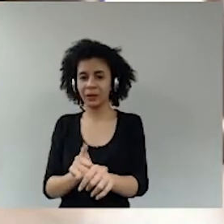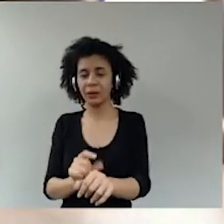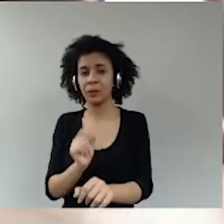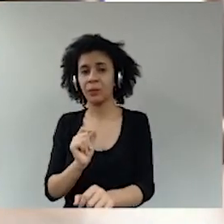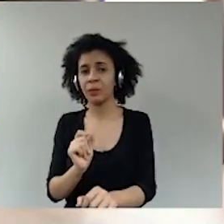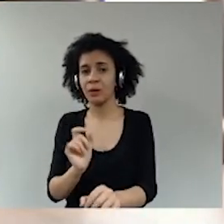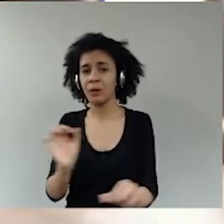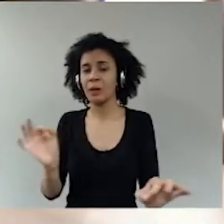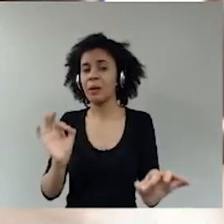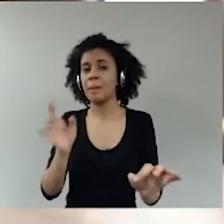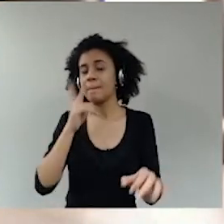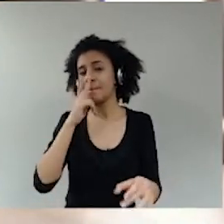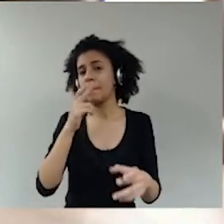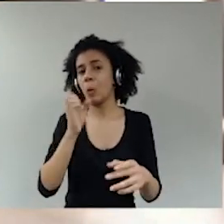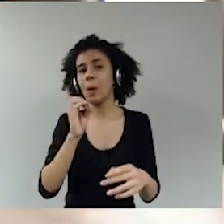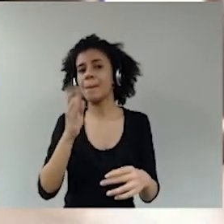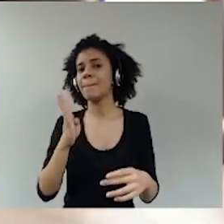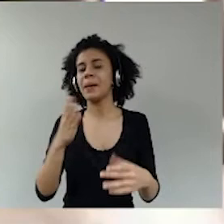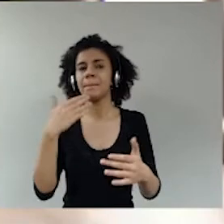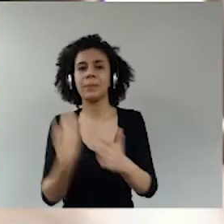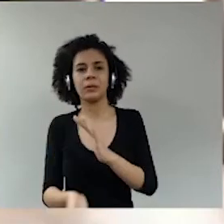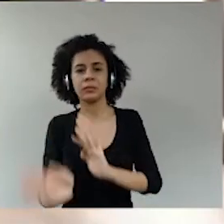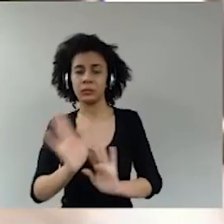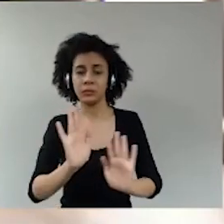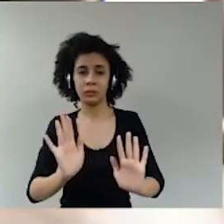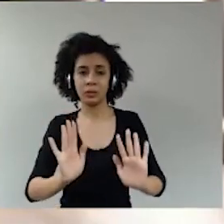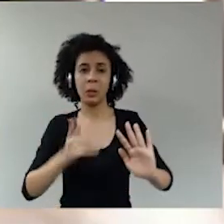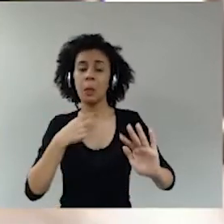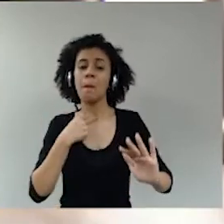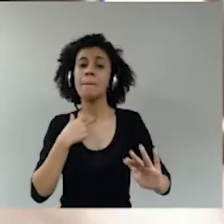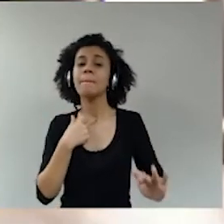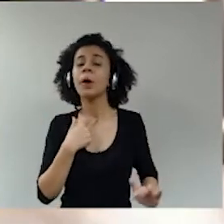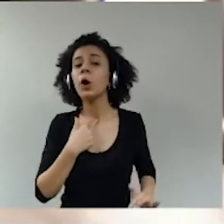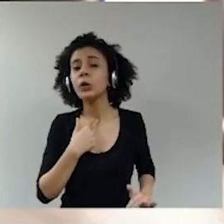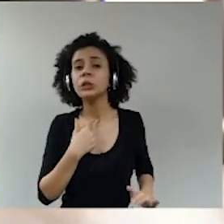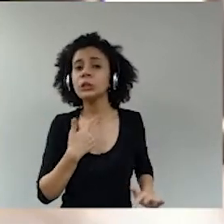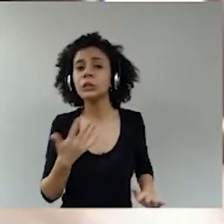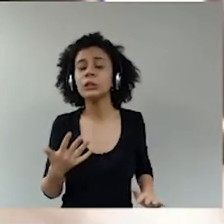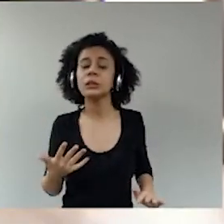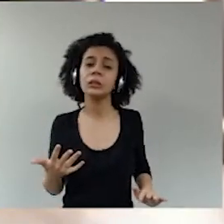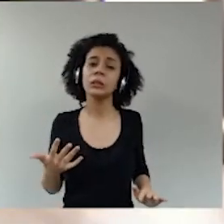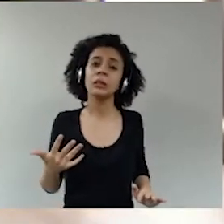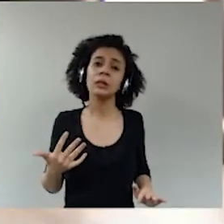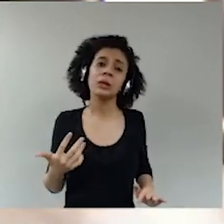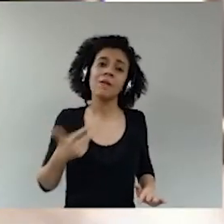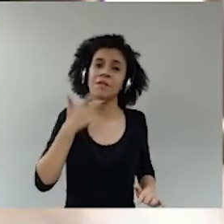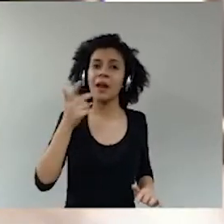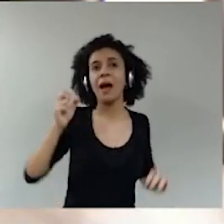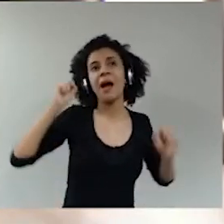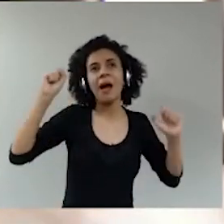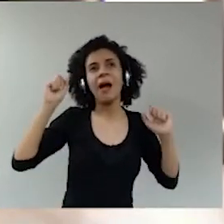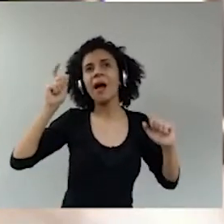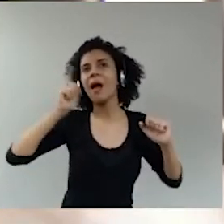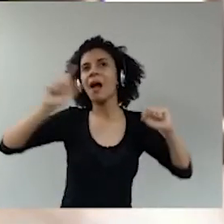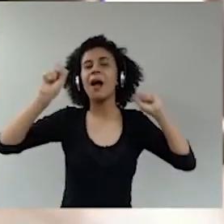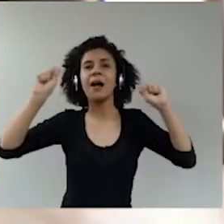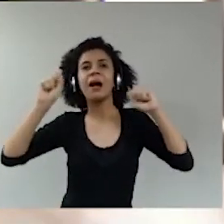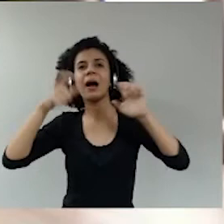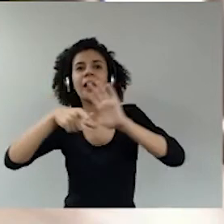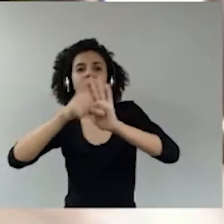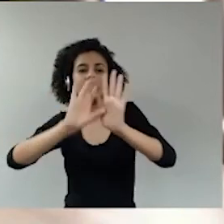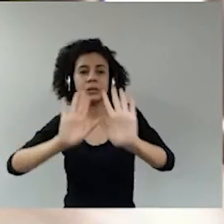não encerra o papel da OAB. Não podemos cantar a vitória antes do